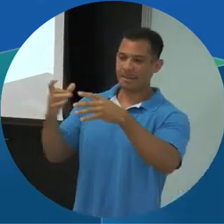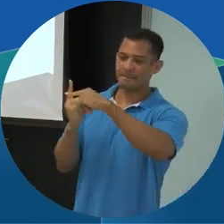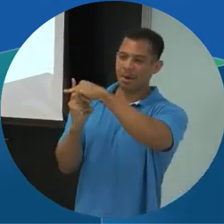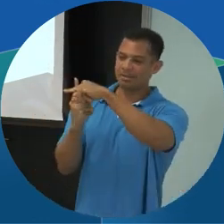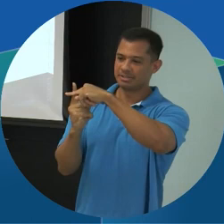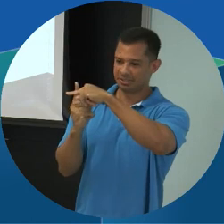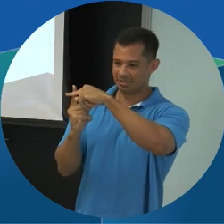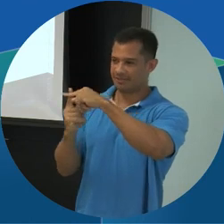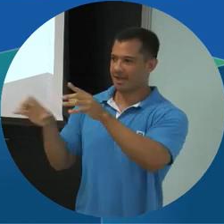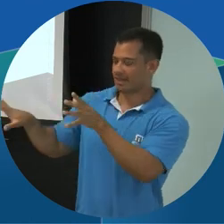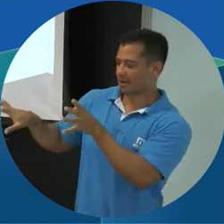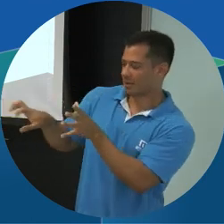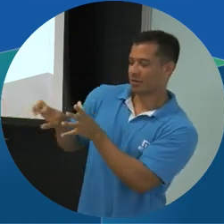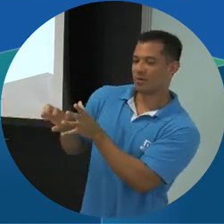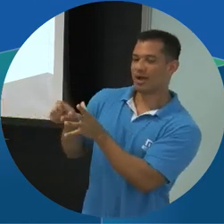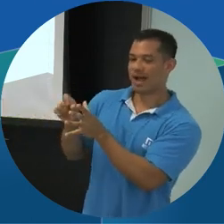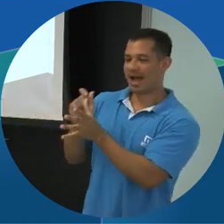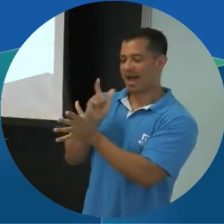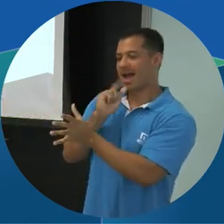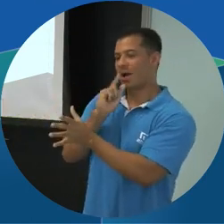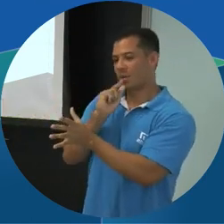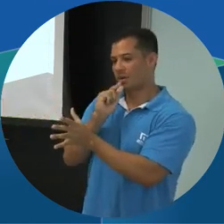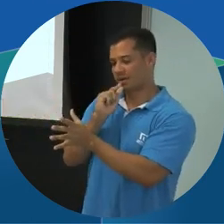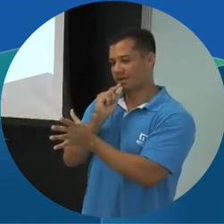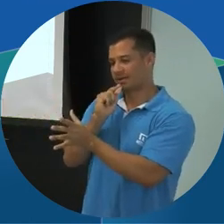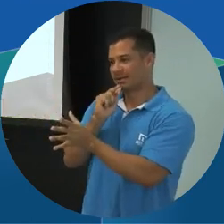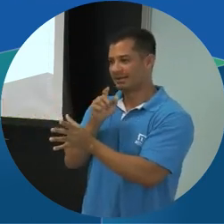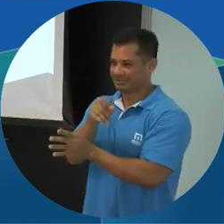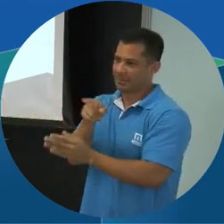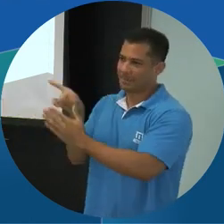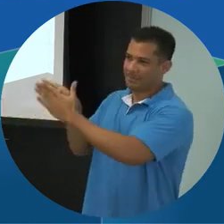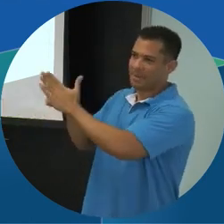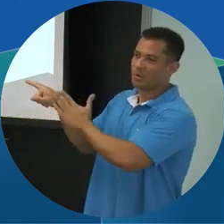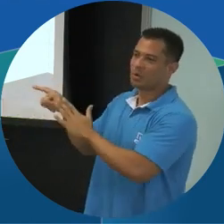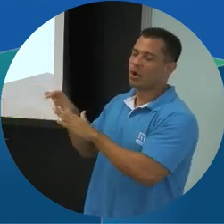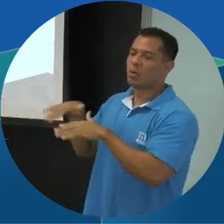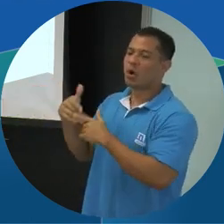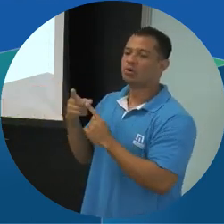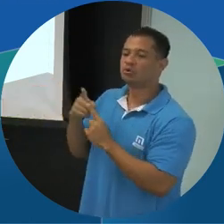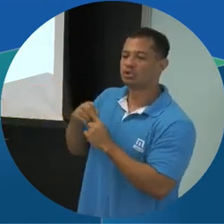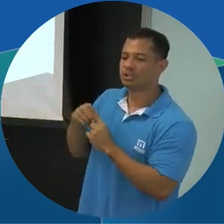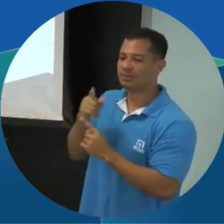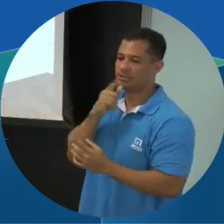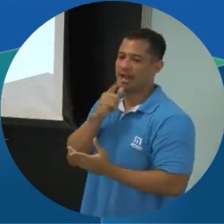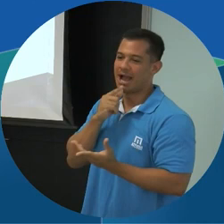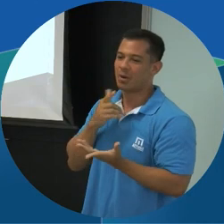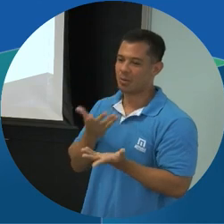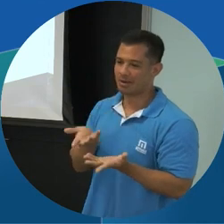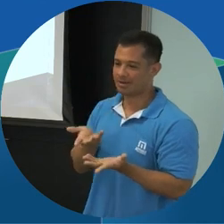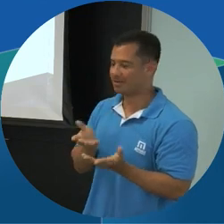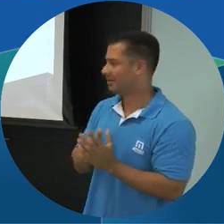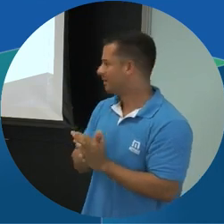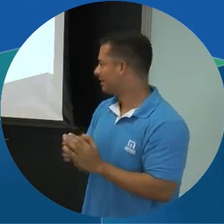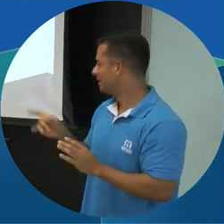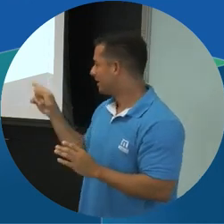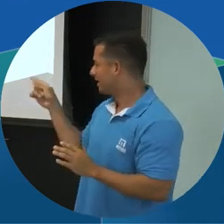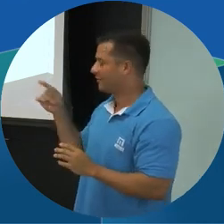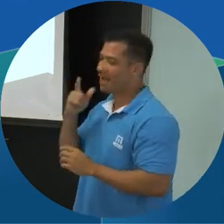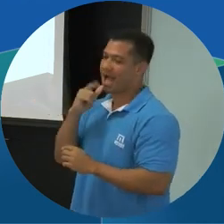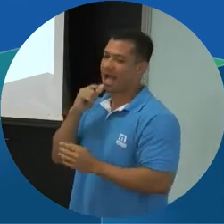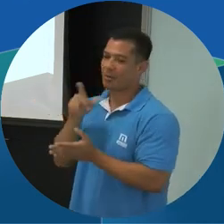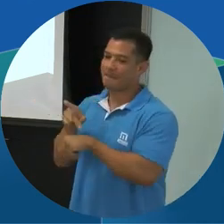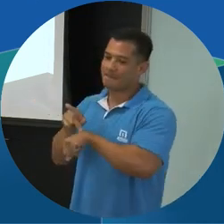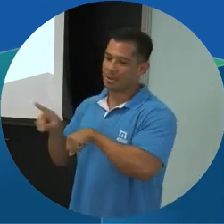admissão da água. Aí, como ela perguntou, que tipo de água que a gente pode usar? Água potável,